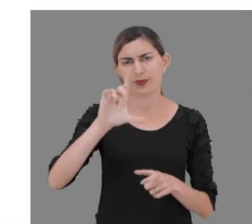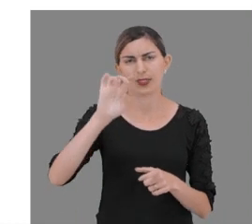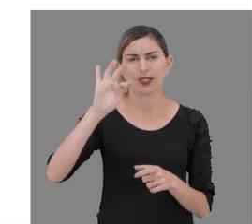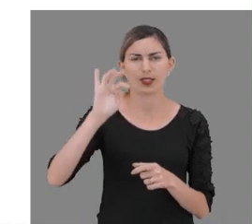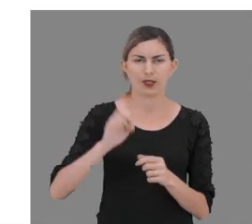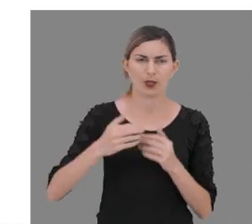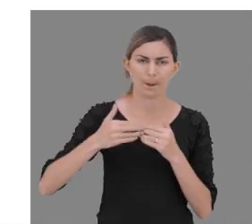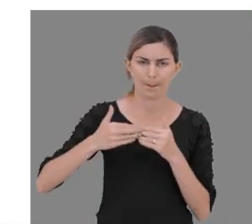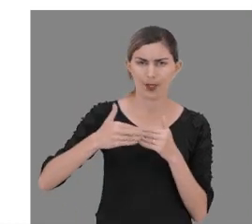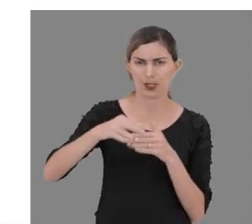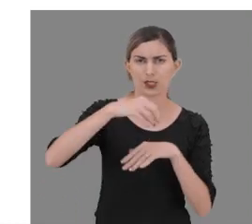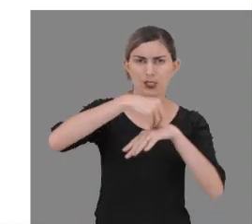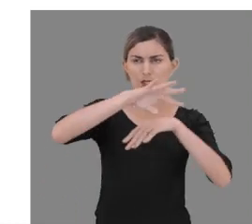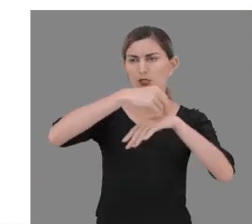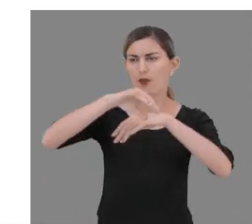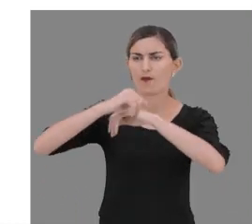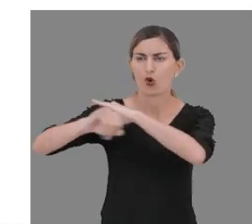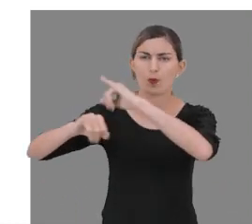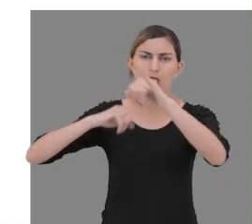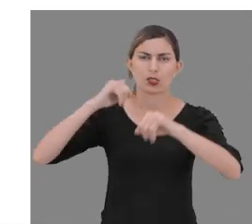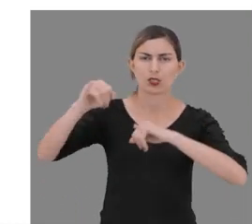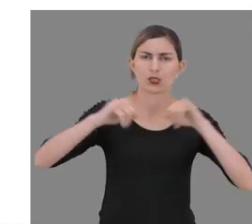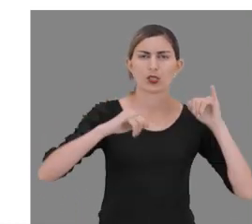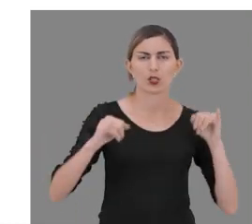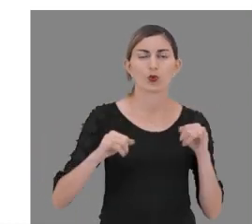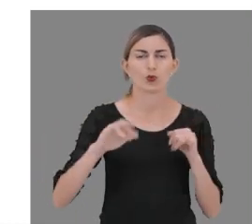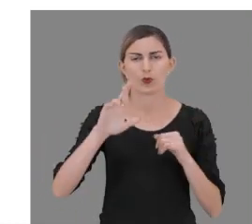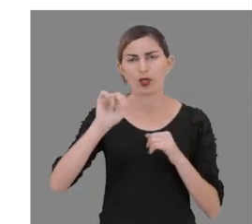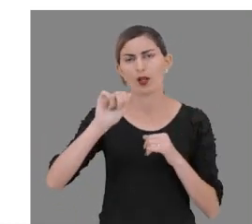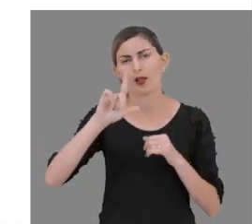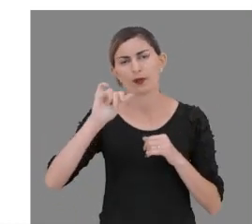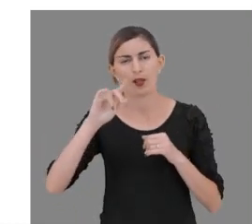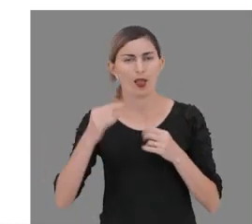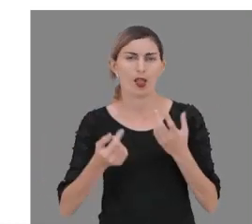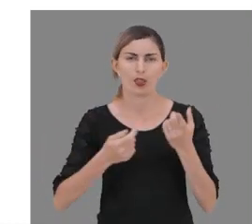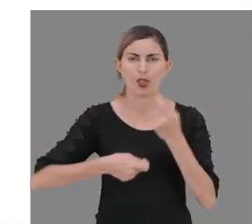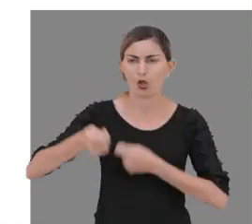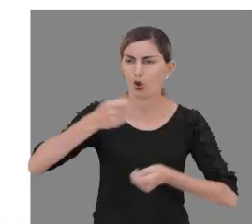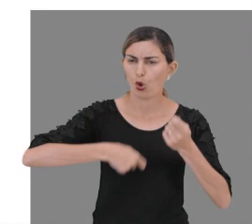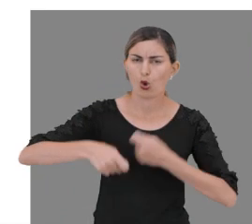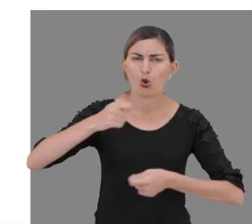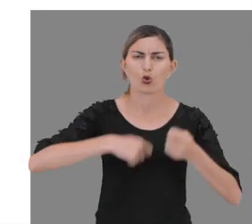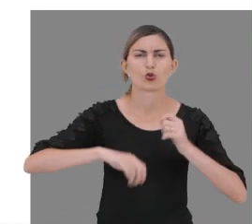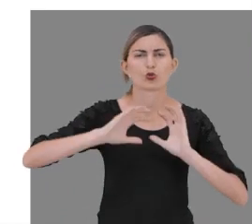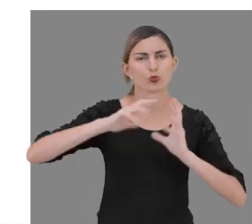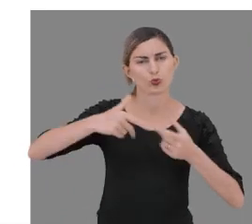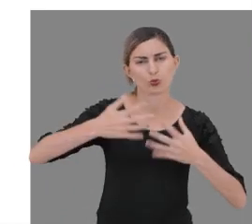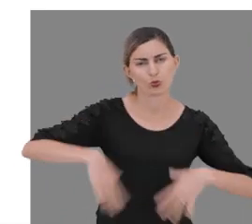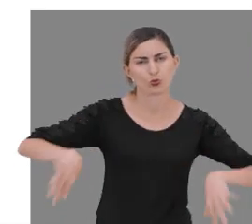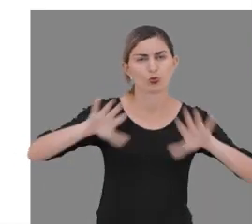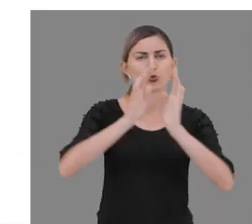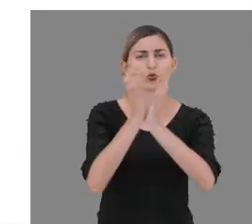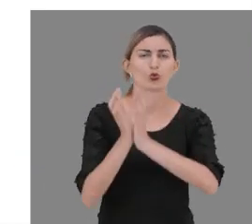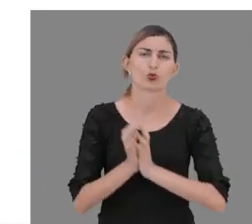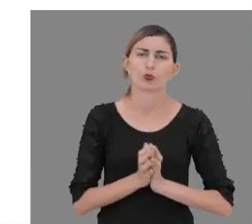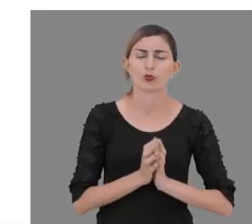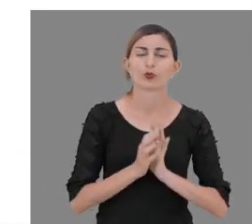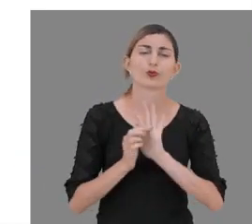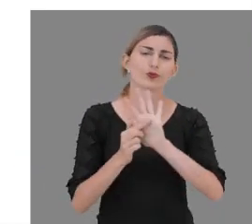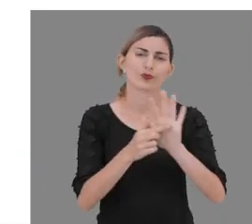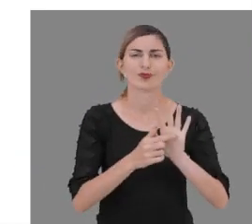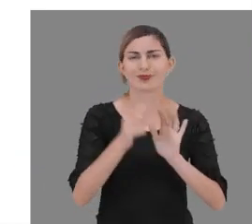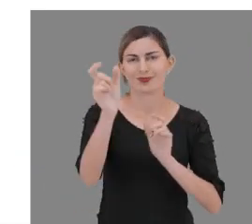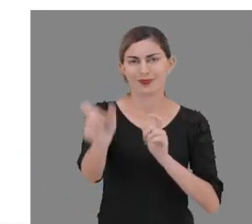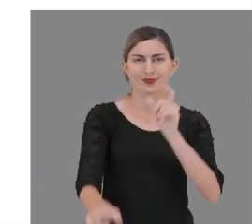onde o cliente ele vai passar as informações da sua realidade, do seu negócio, do seu mundo, para